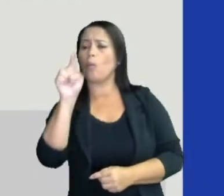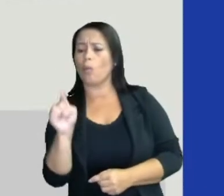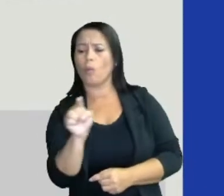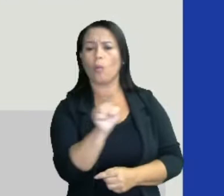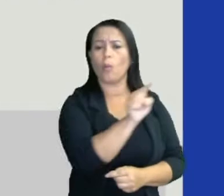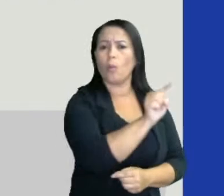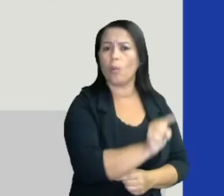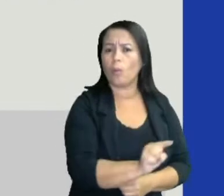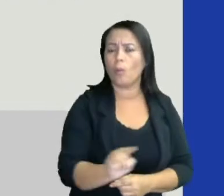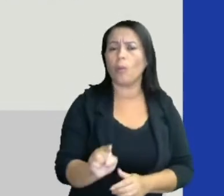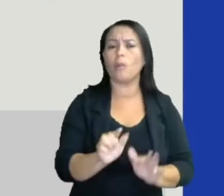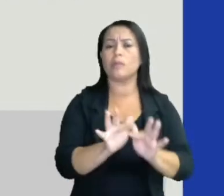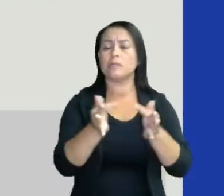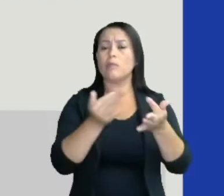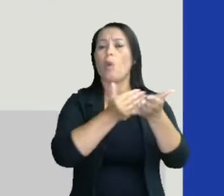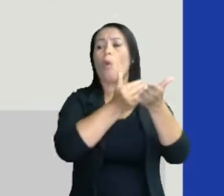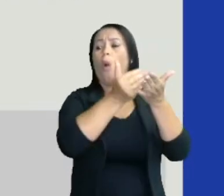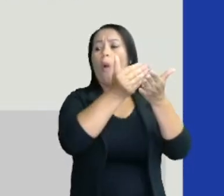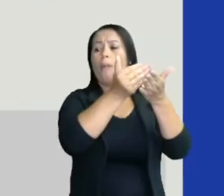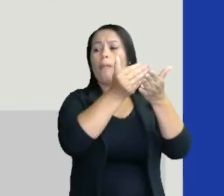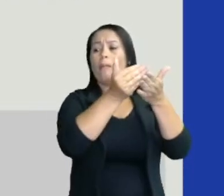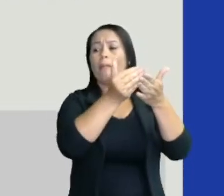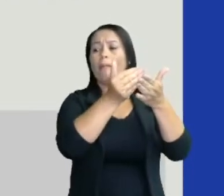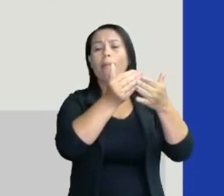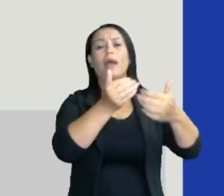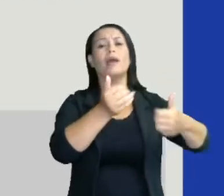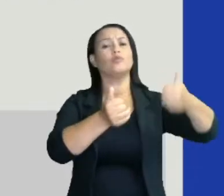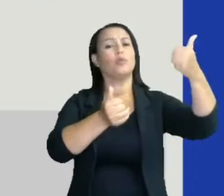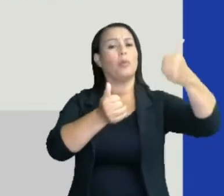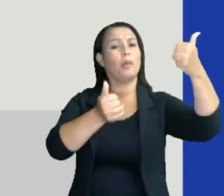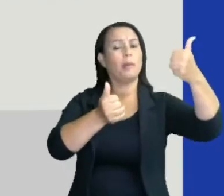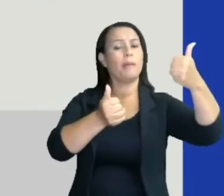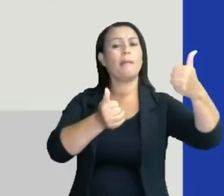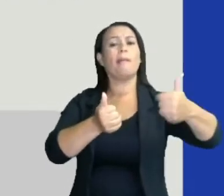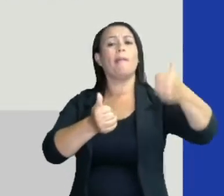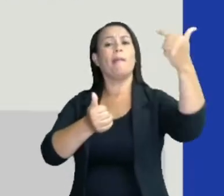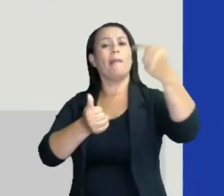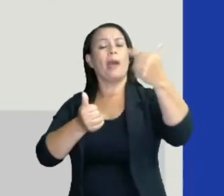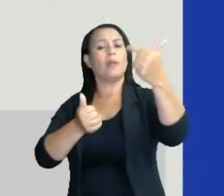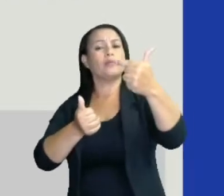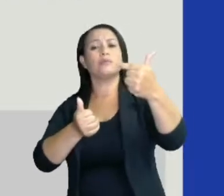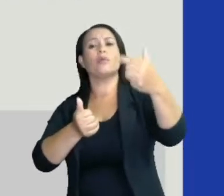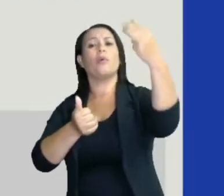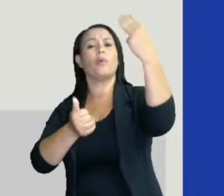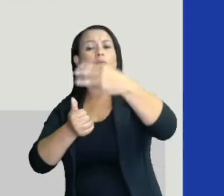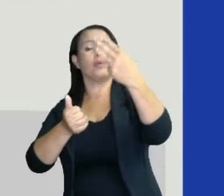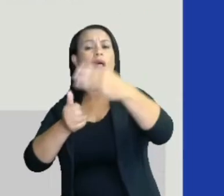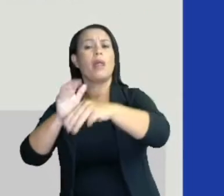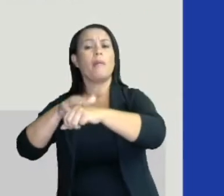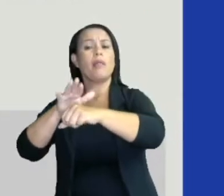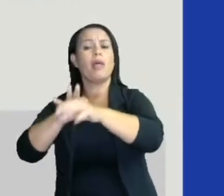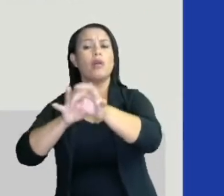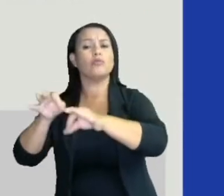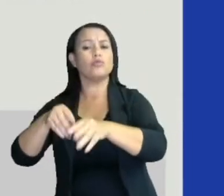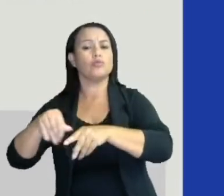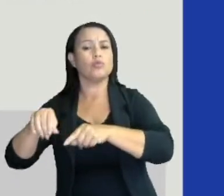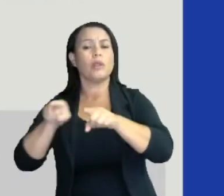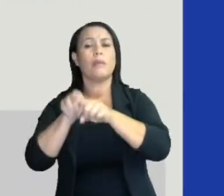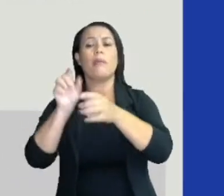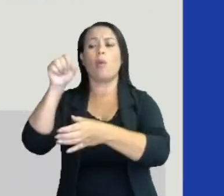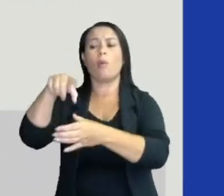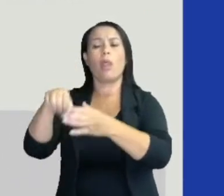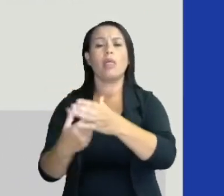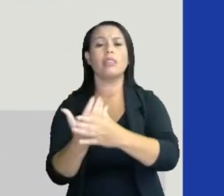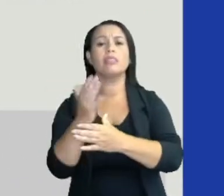E aí eu começo com a parte do contrato a preparação do canteiro o manejo do solo o